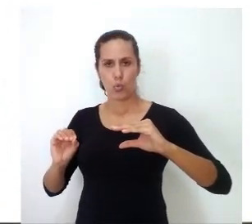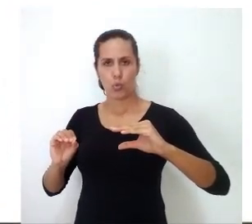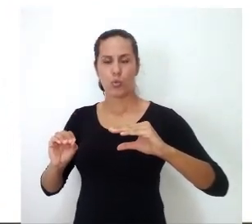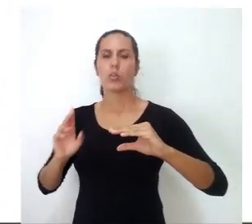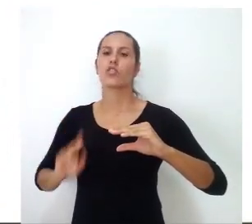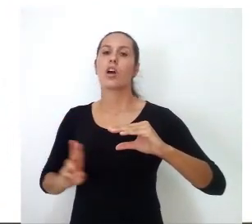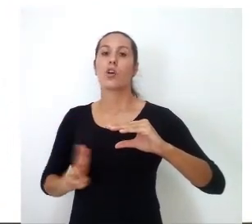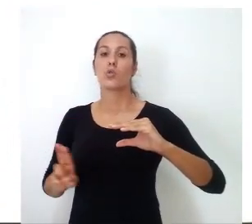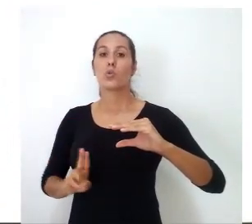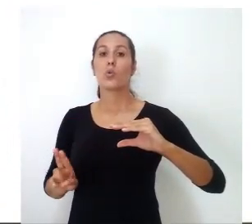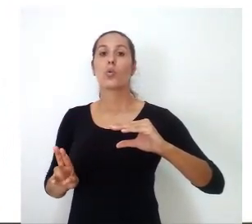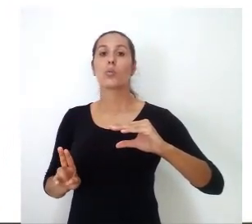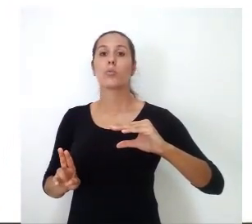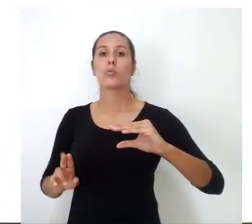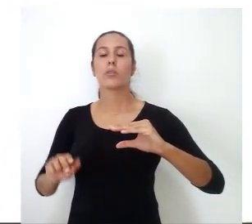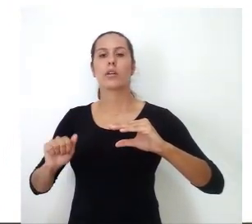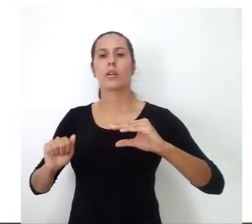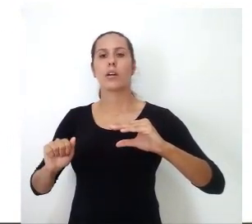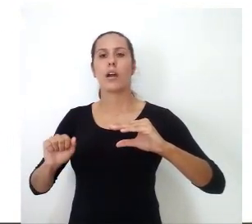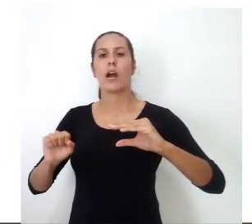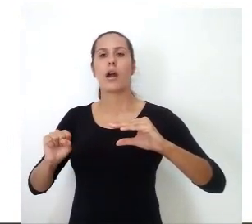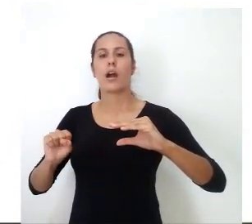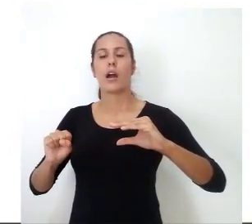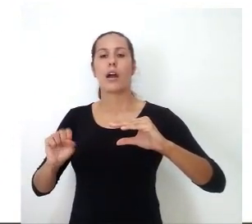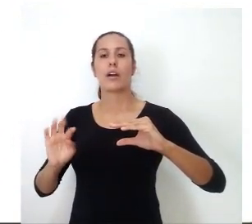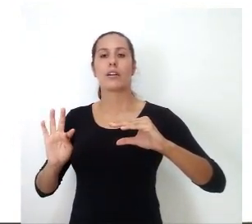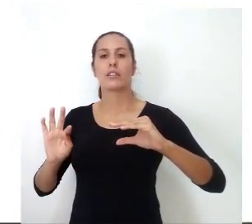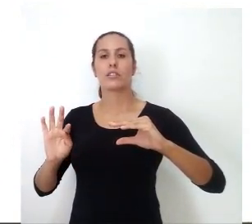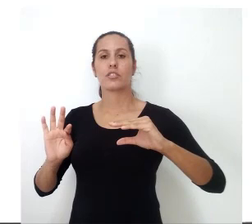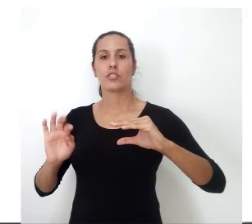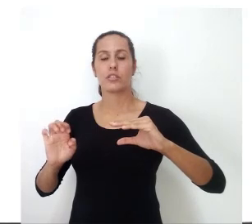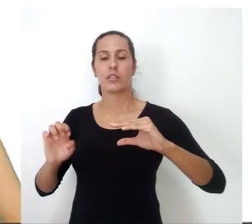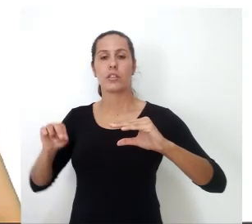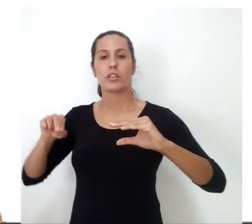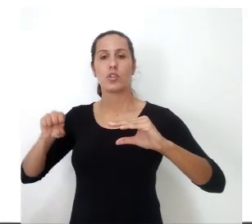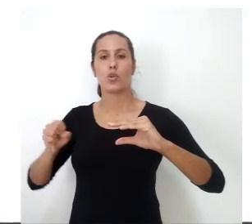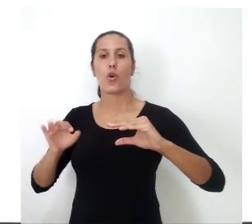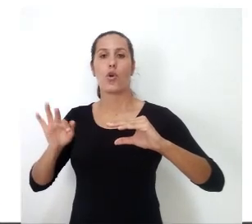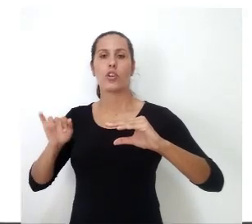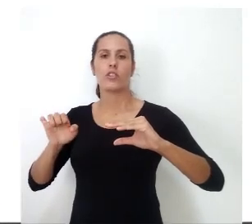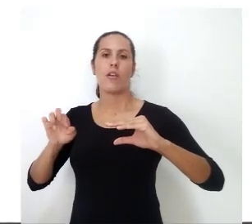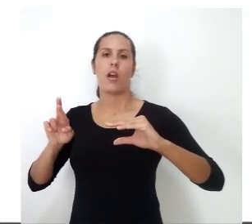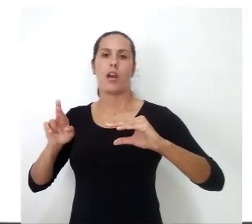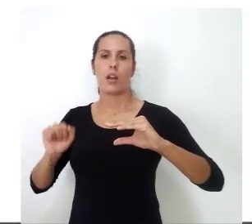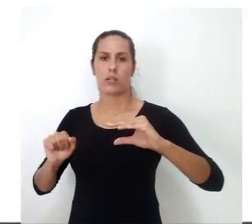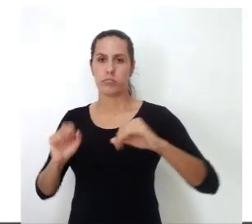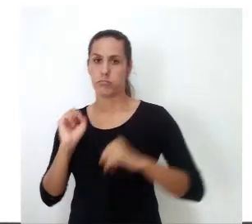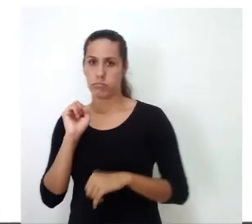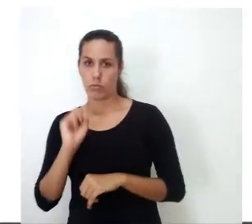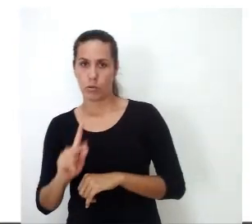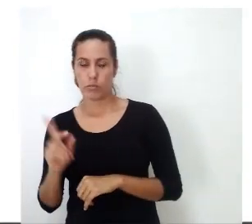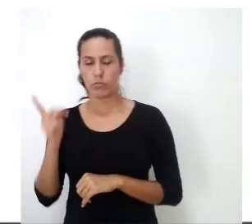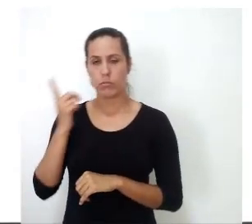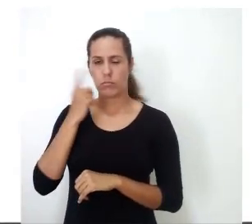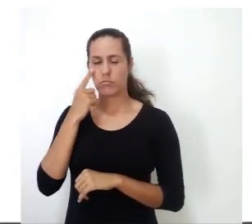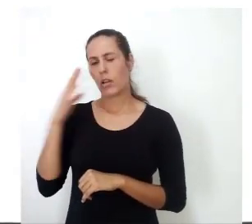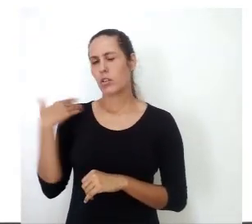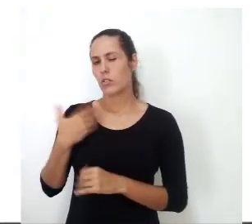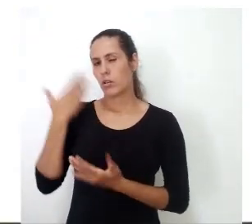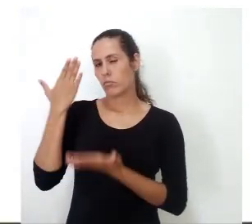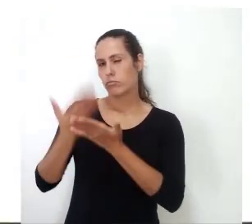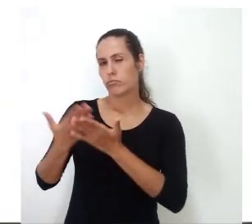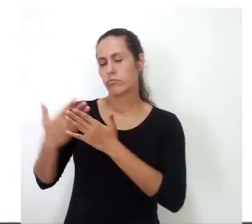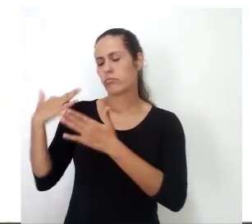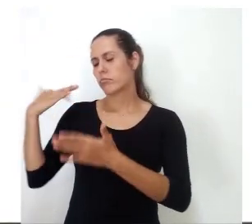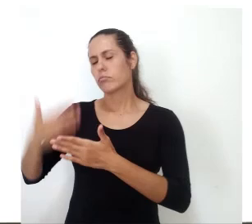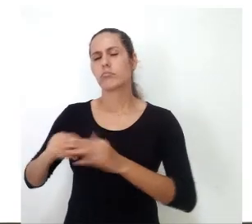substrato pastoso, que Dantas já falou que é chamado de astenosfera. Beleza? A gente já